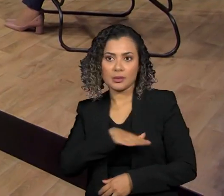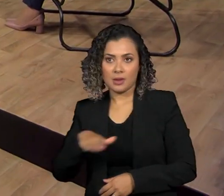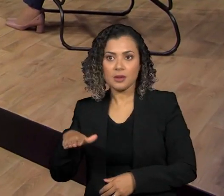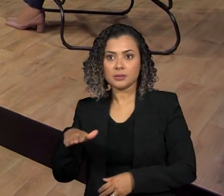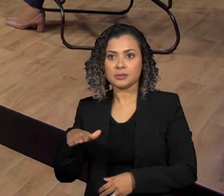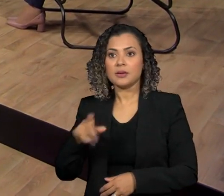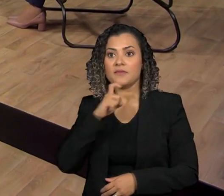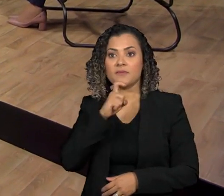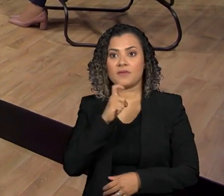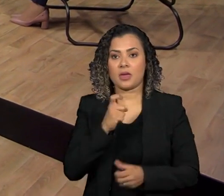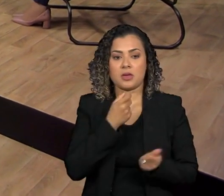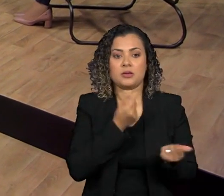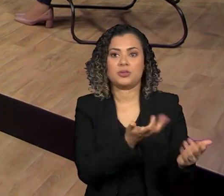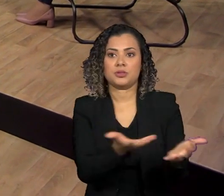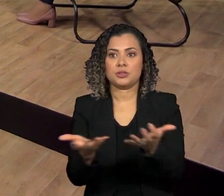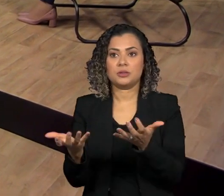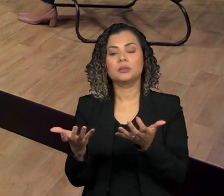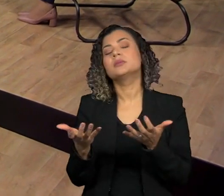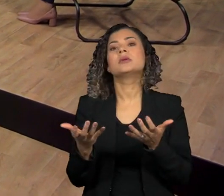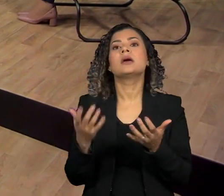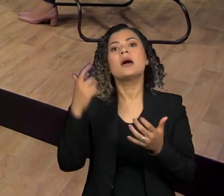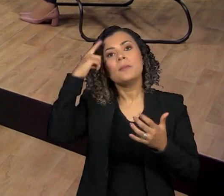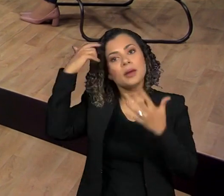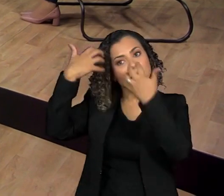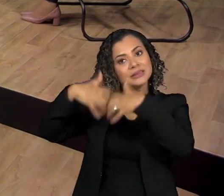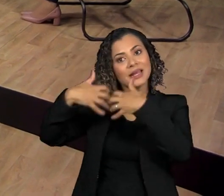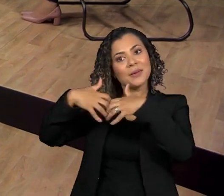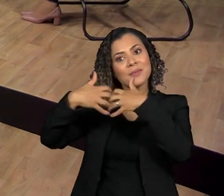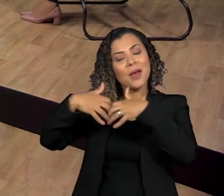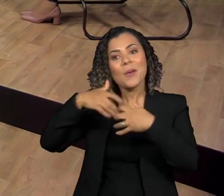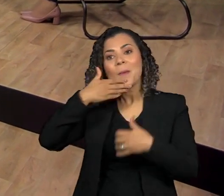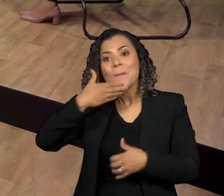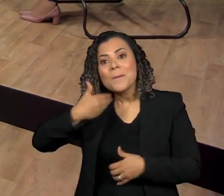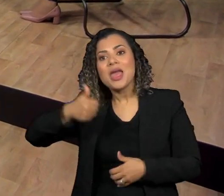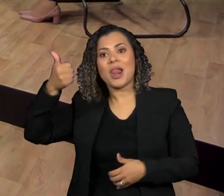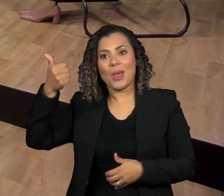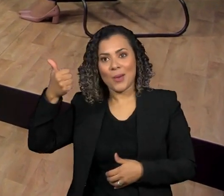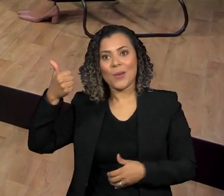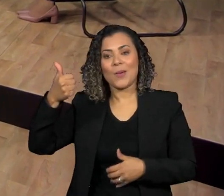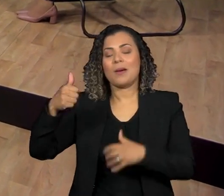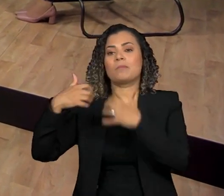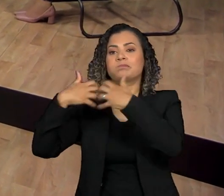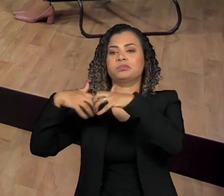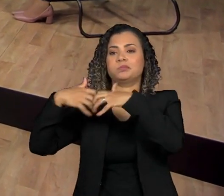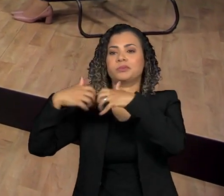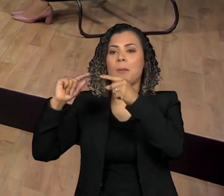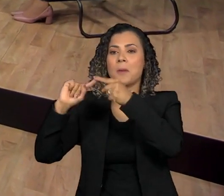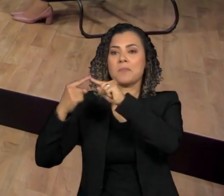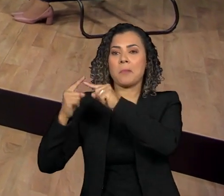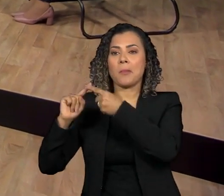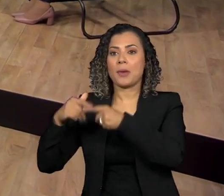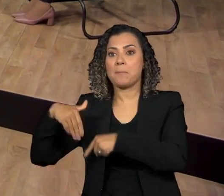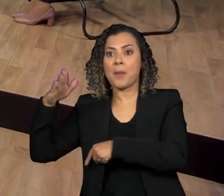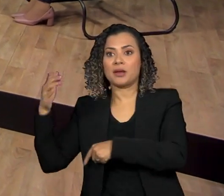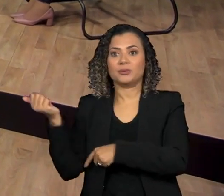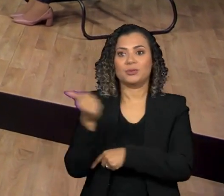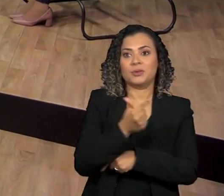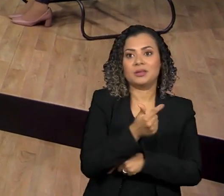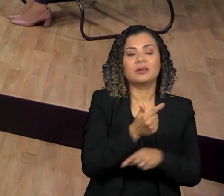áreas verdes, elas têm um volume cerebral maior, porque aquelas áreas que a gente usava para